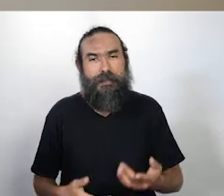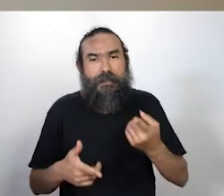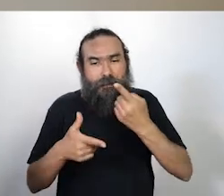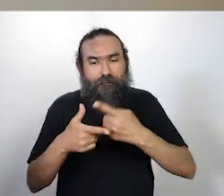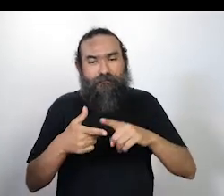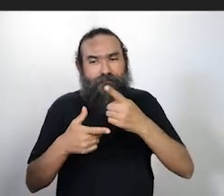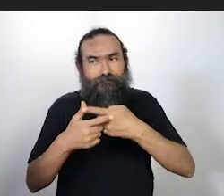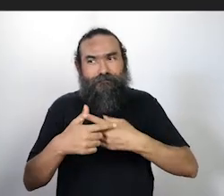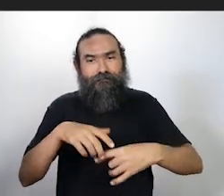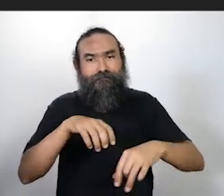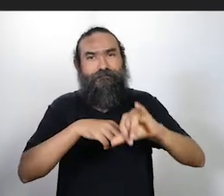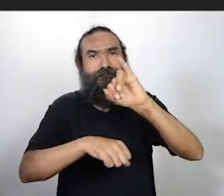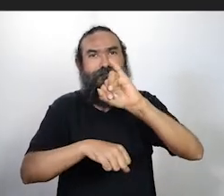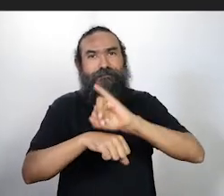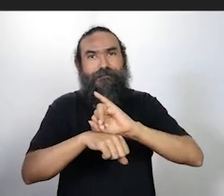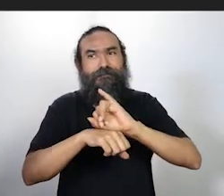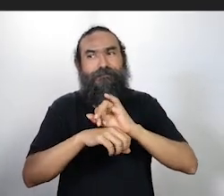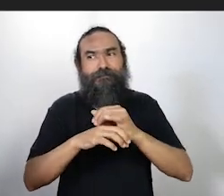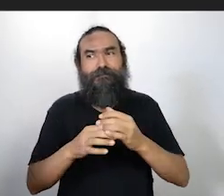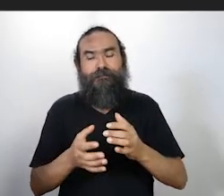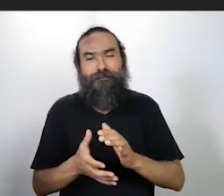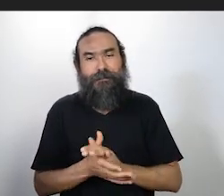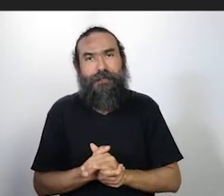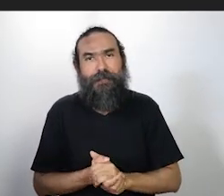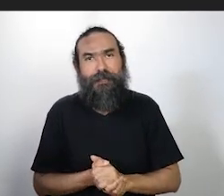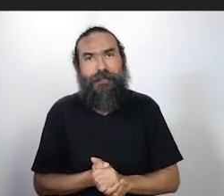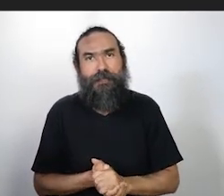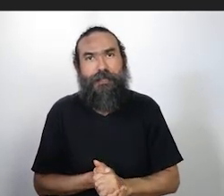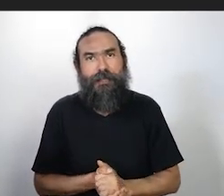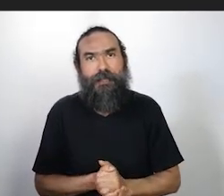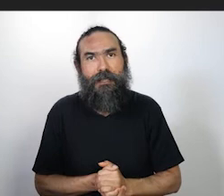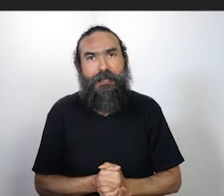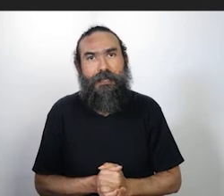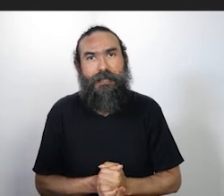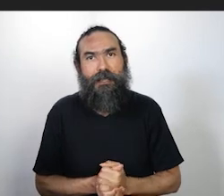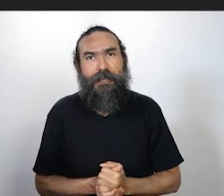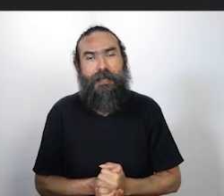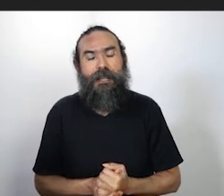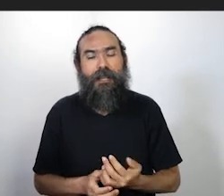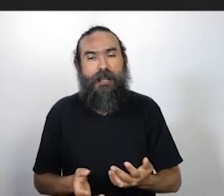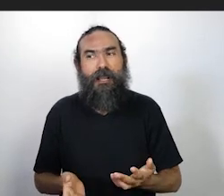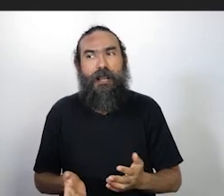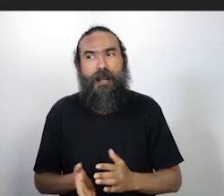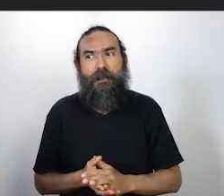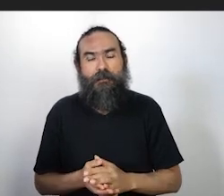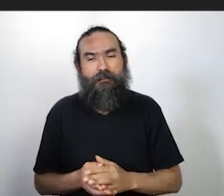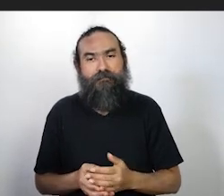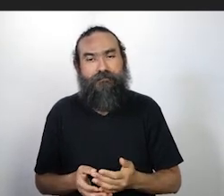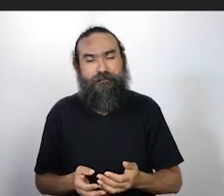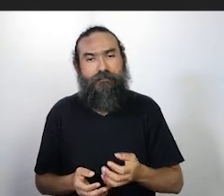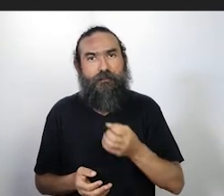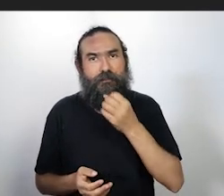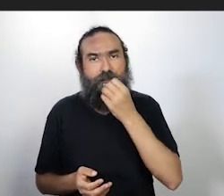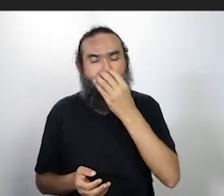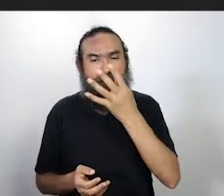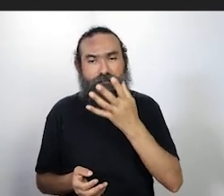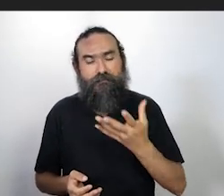Para mim caiu aqui. Para mim também. Da Zica. Muito